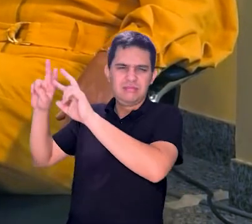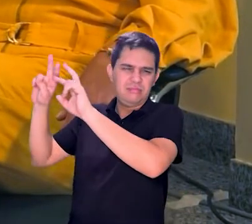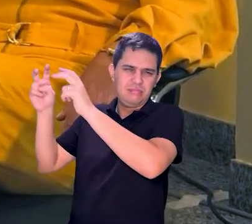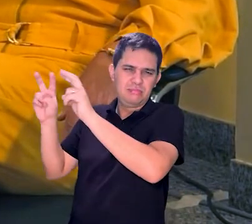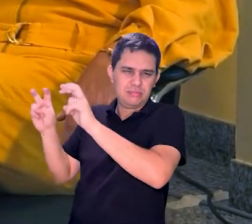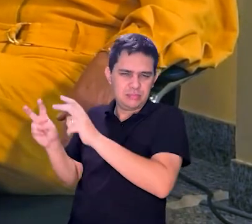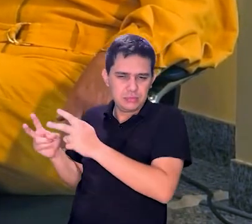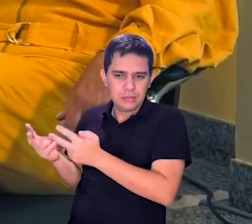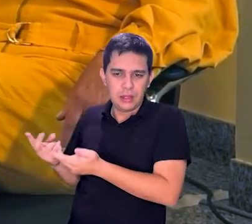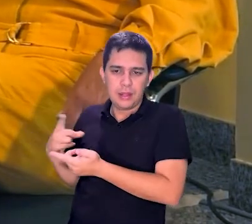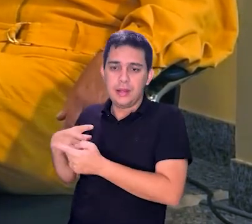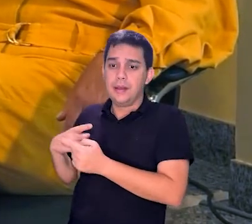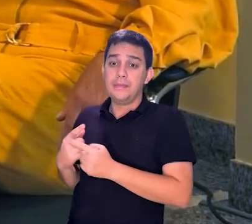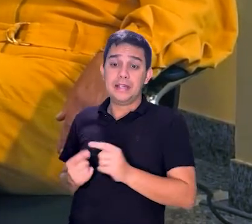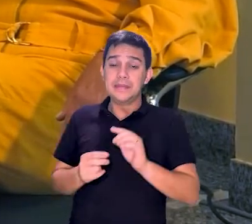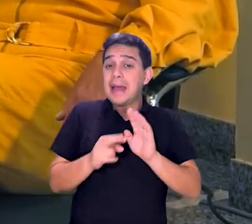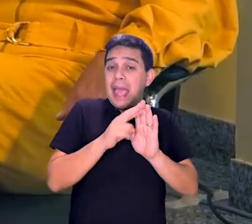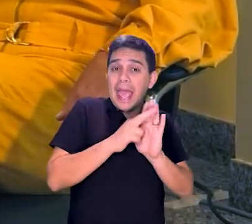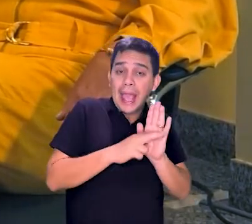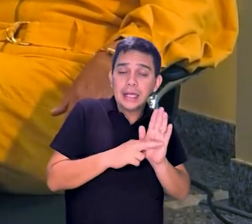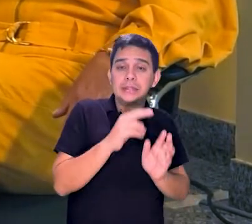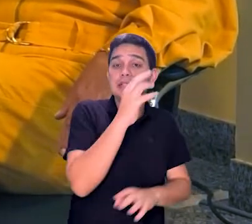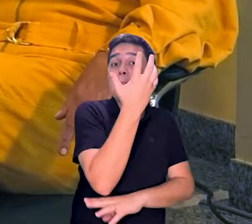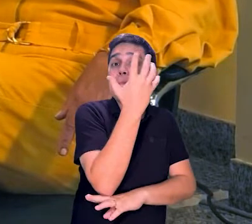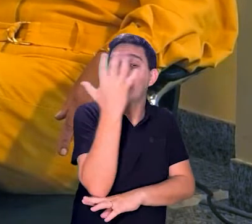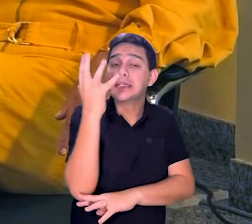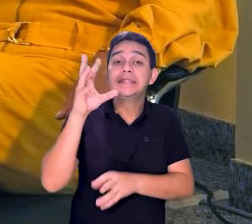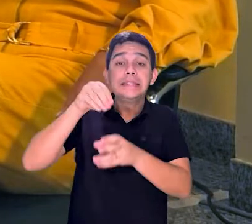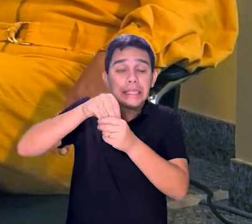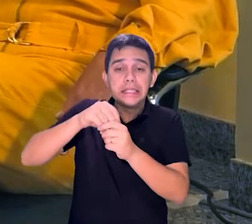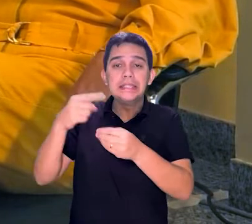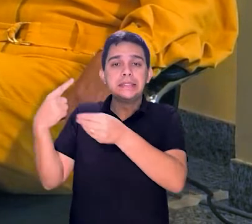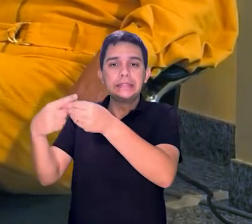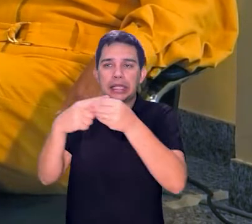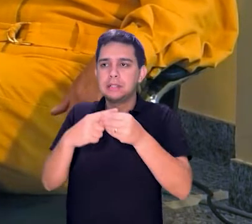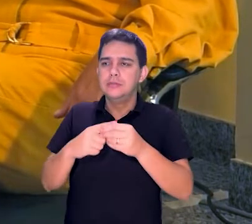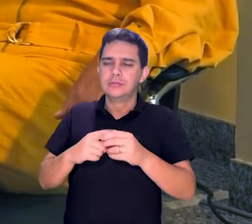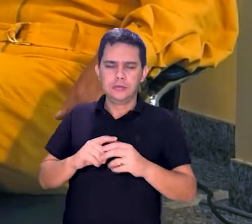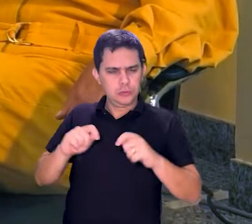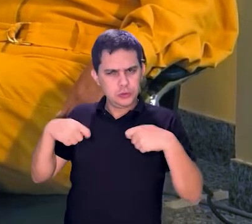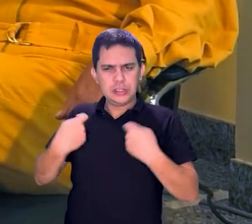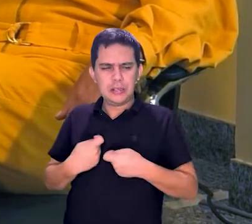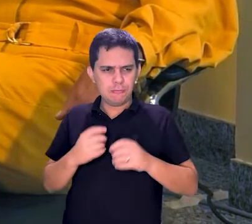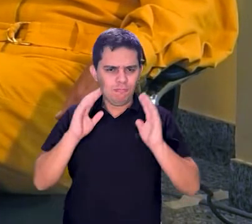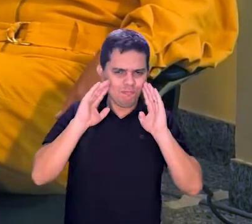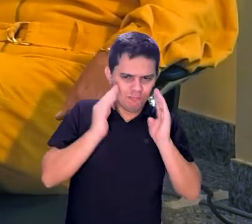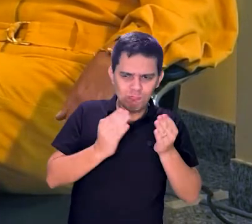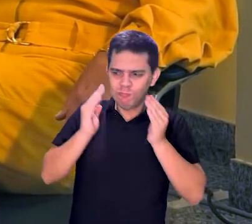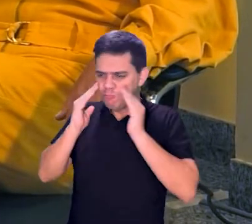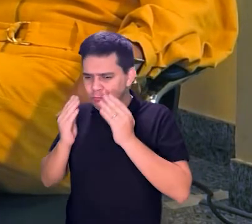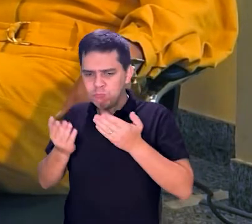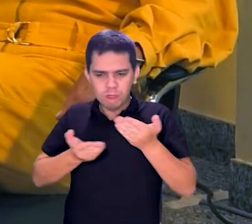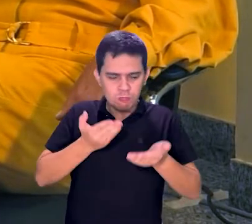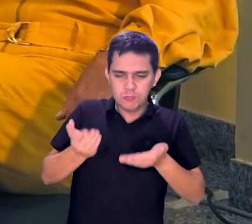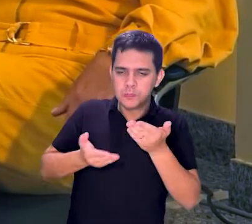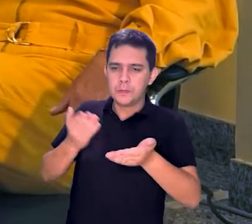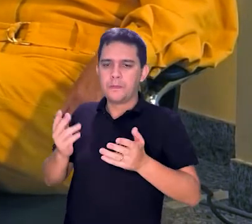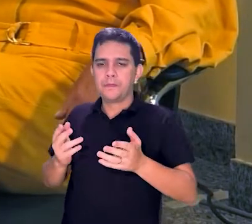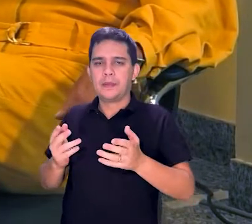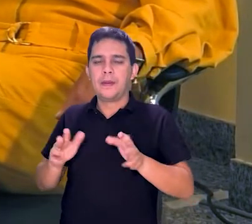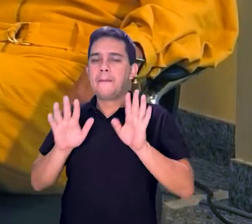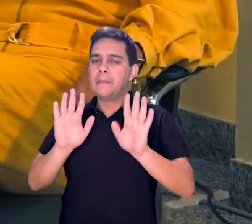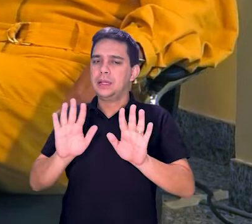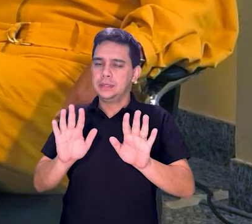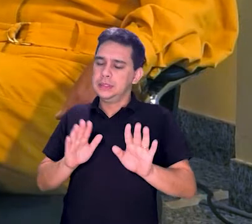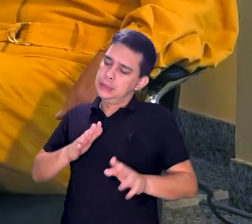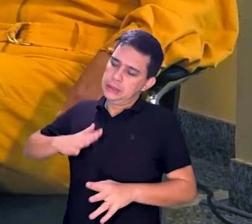regras ambientais, urbanísticas, que exigiram muito da minha atuação. Mas, assim, na área ambiental,